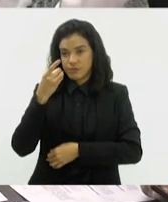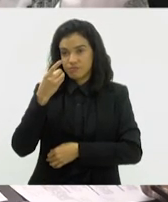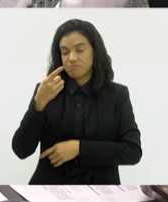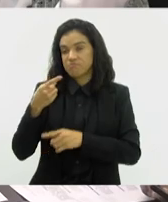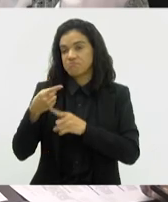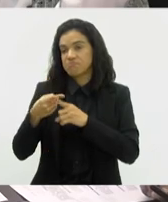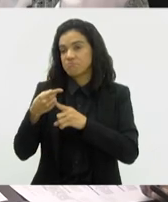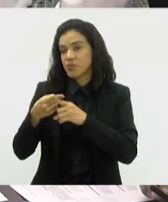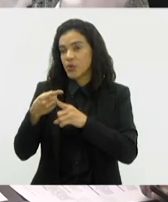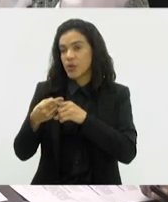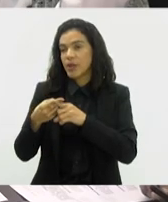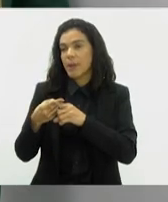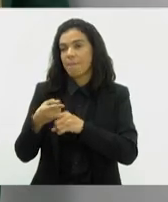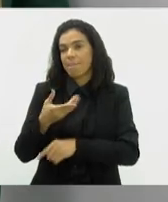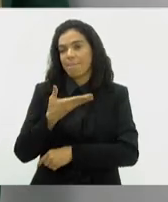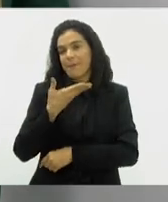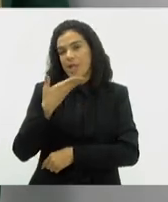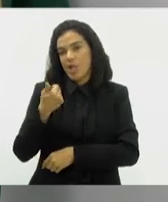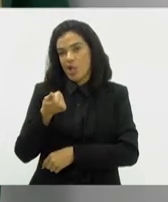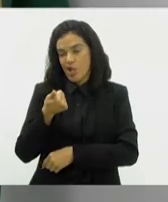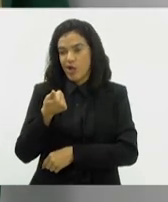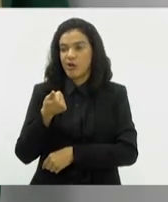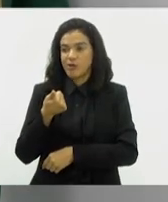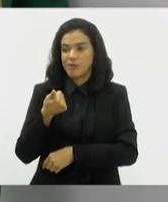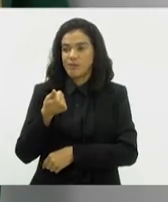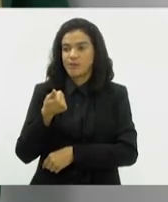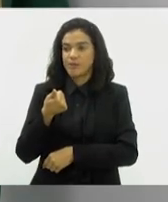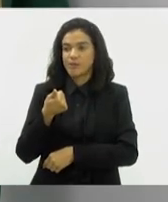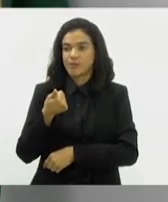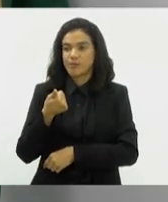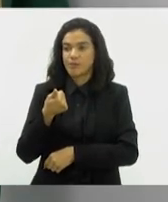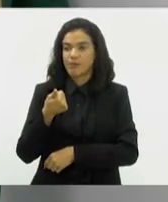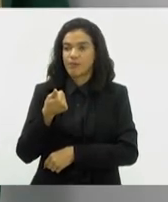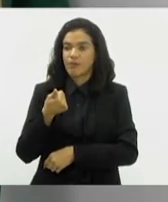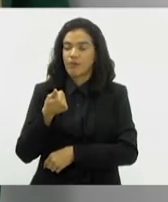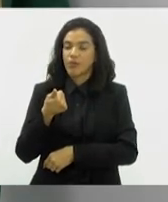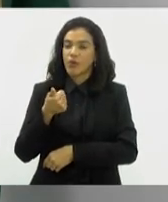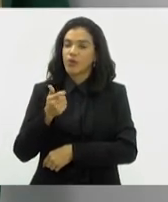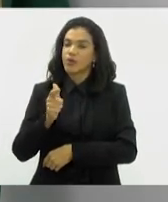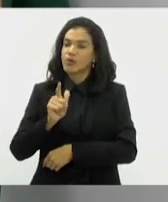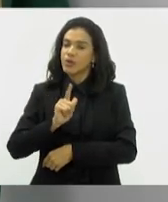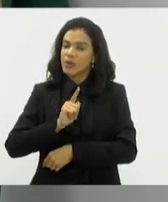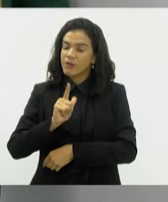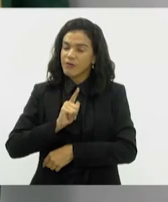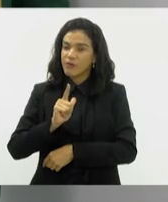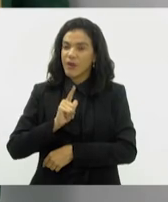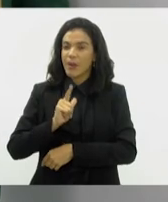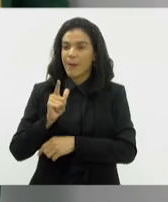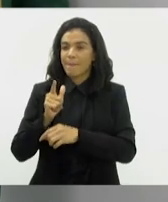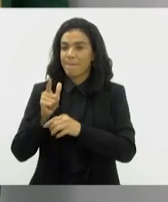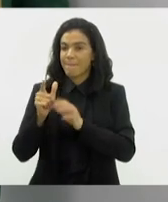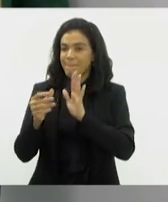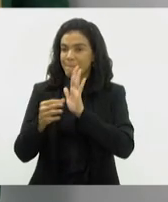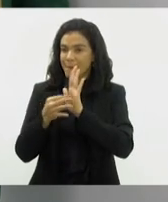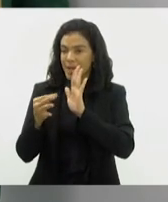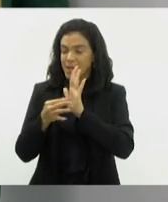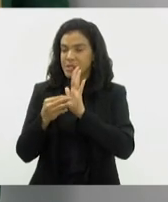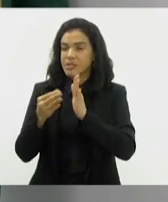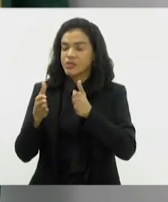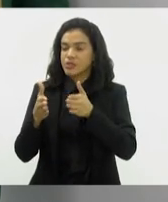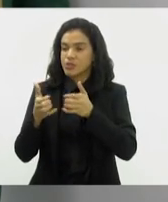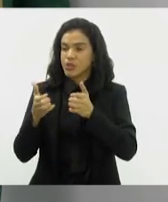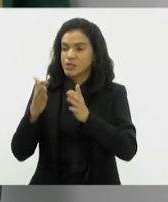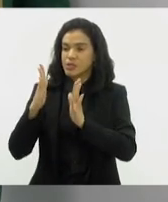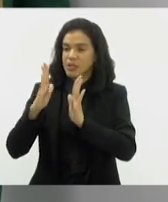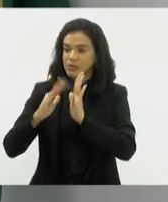é melhor para a discussão, quando o senhor der os seus pareceres suprimindo, em vez de